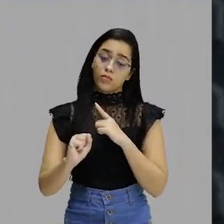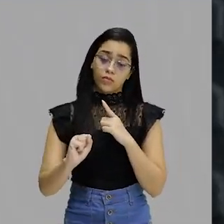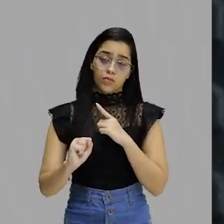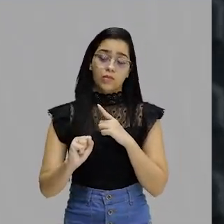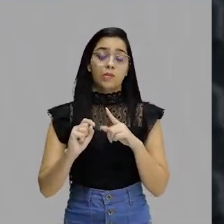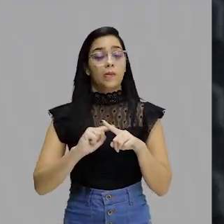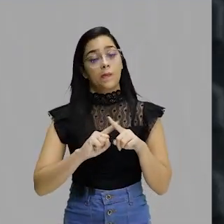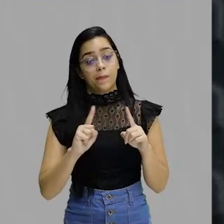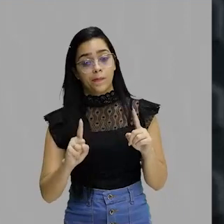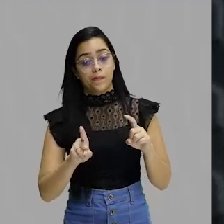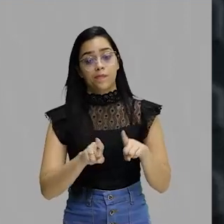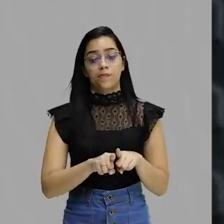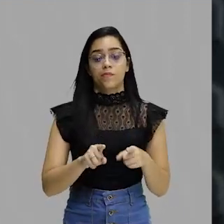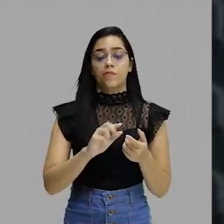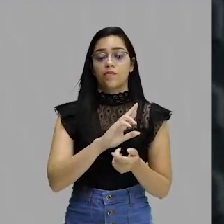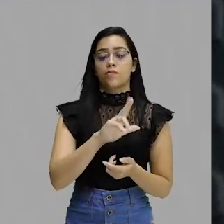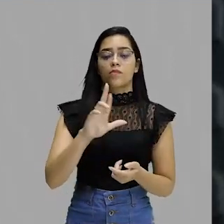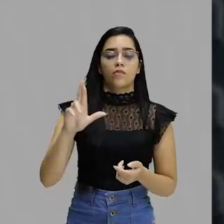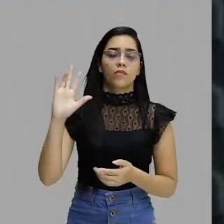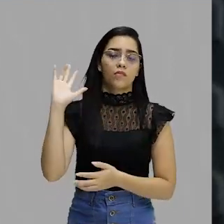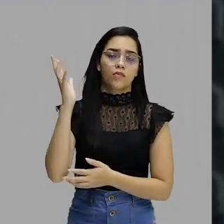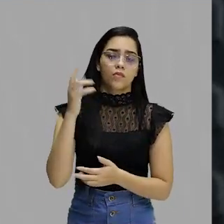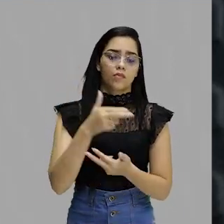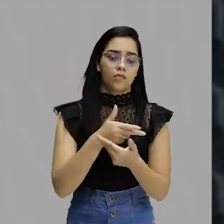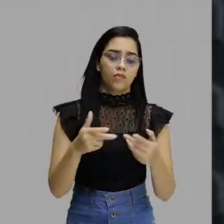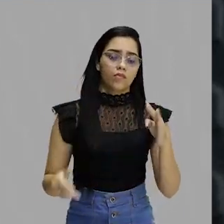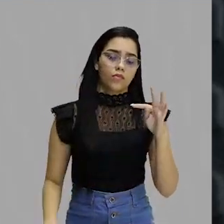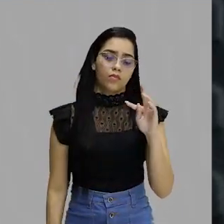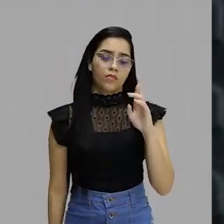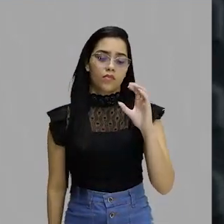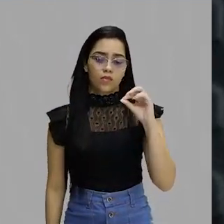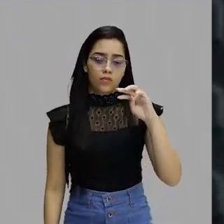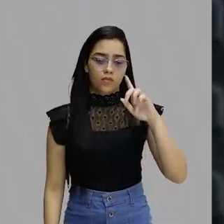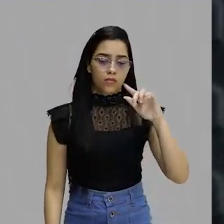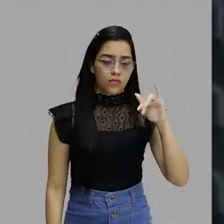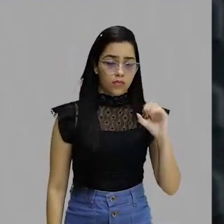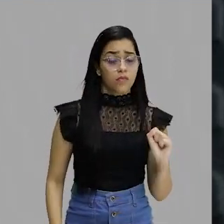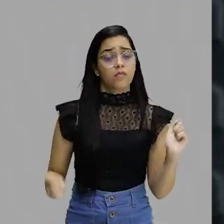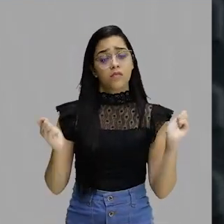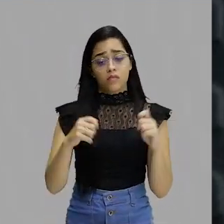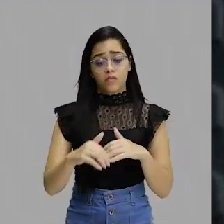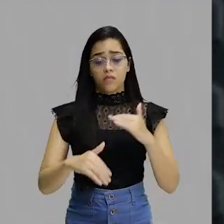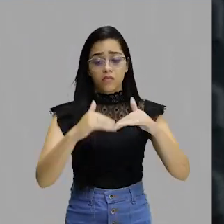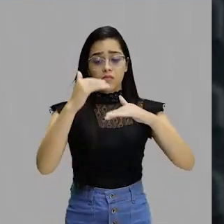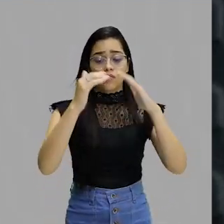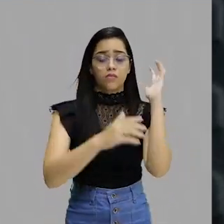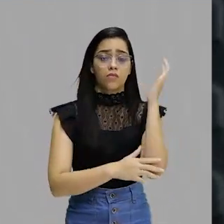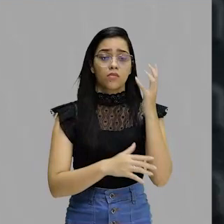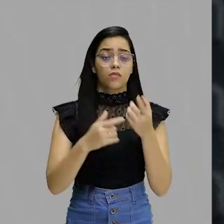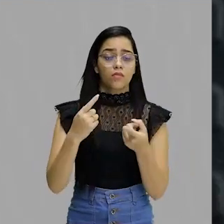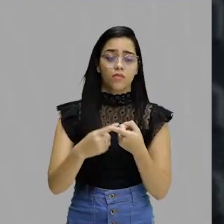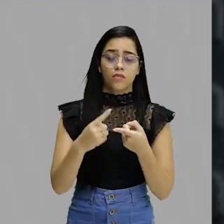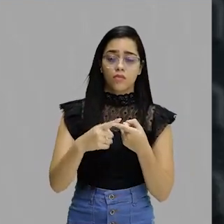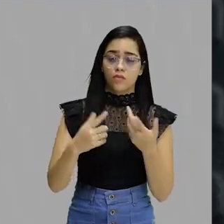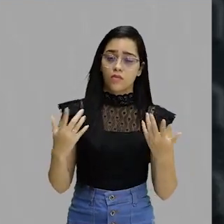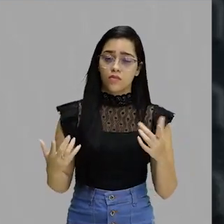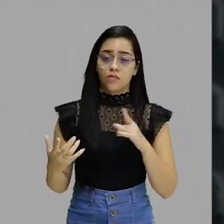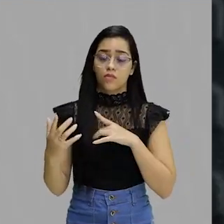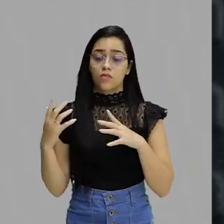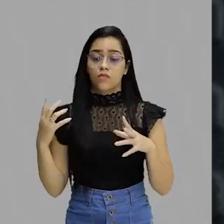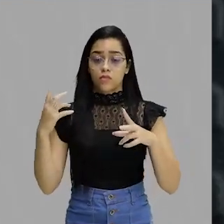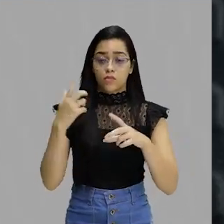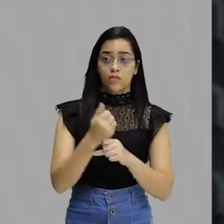epifitismo, mas muitas outras plantas, como bromélias, elas podem crescer em árvores, justamente porque elas são